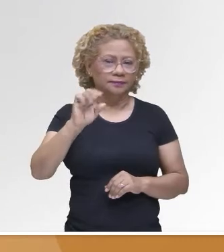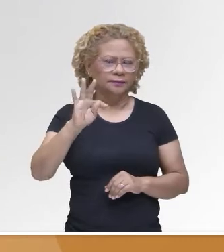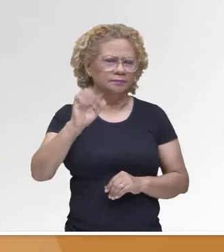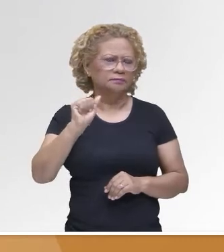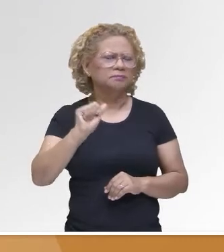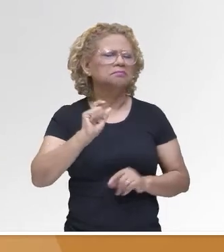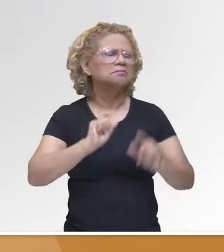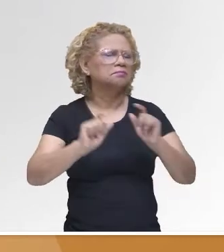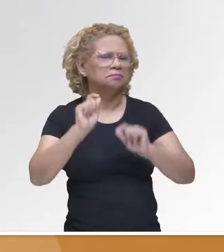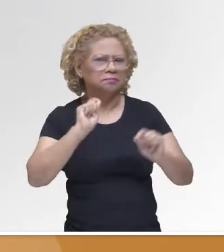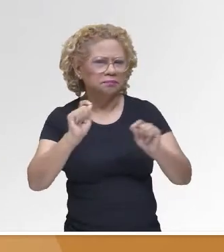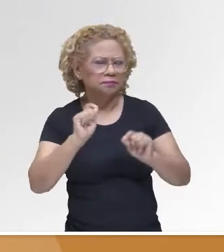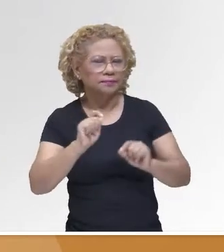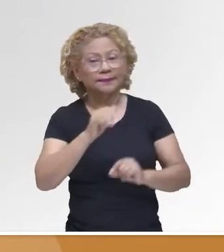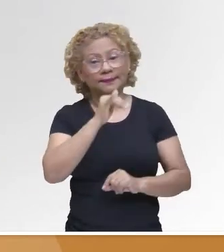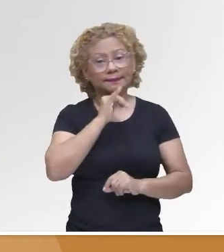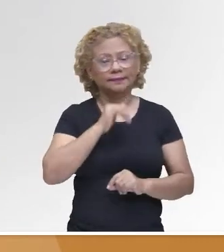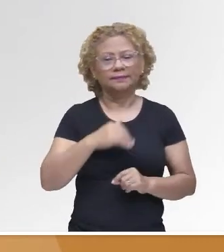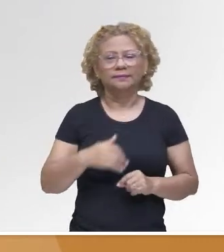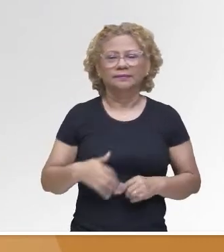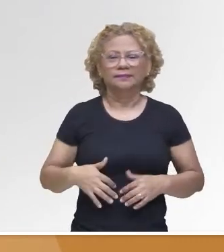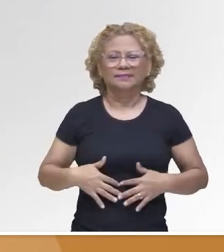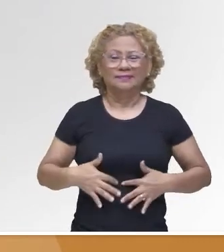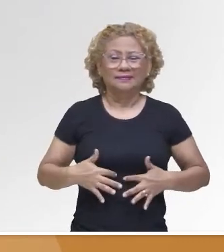vai lá e pega lá no quintal, lá